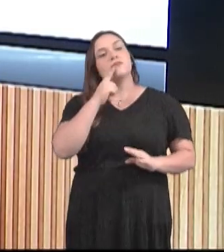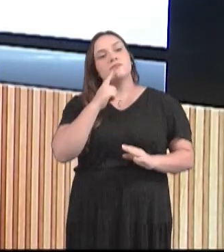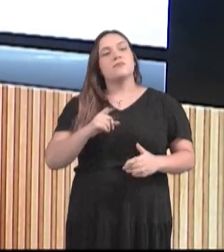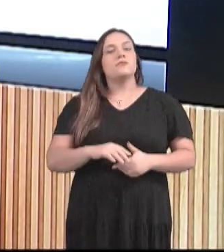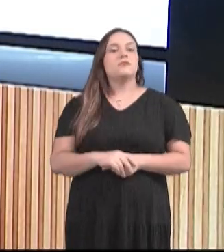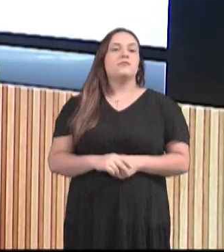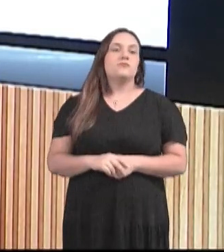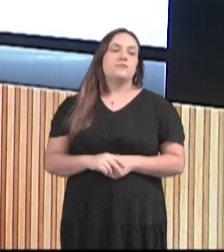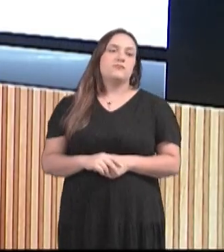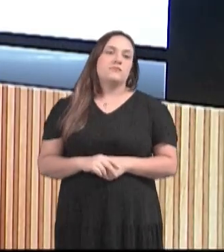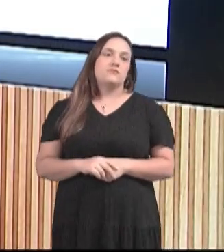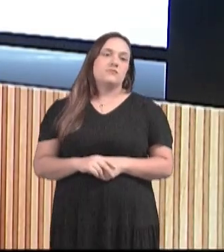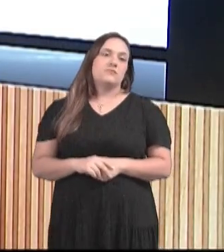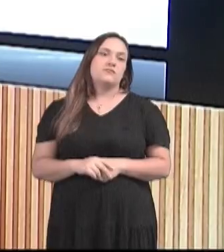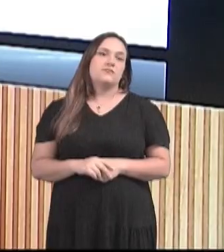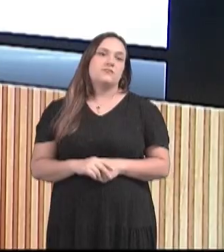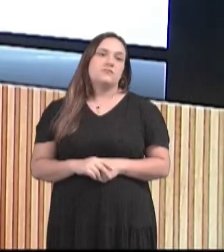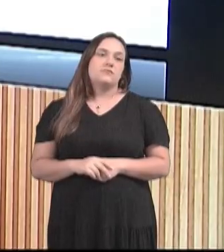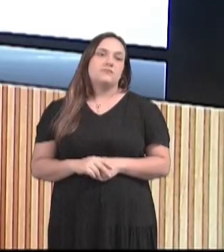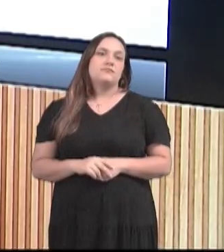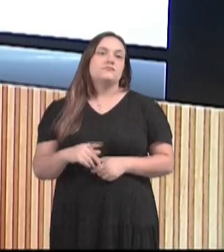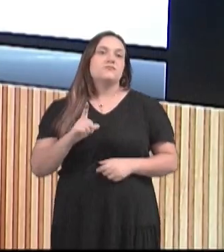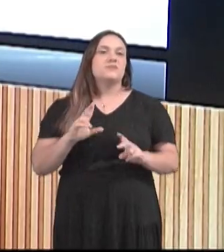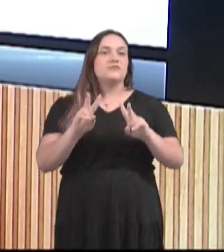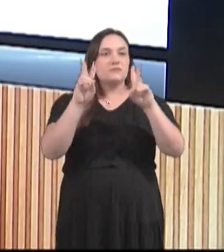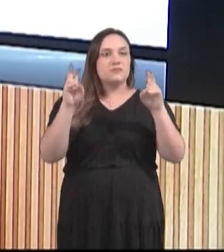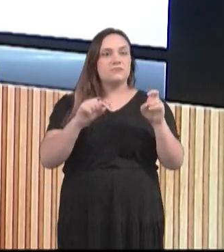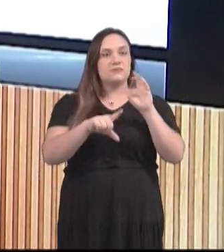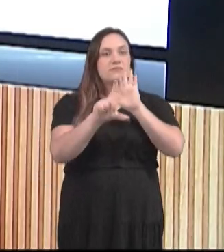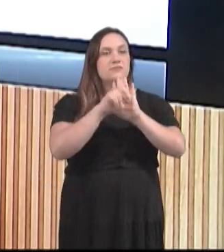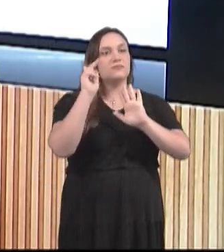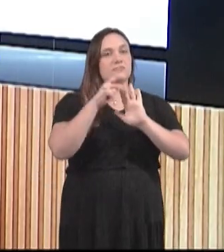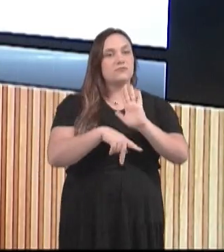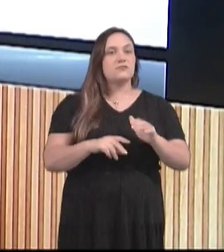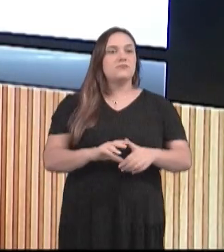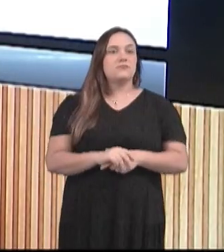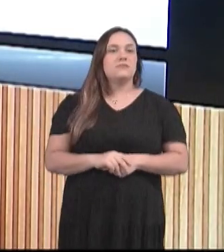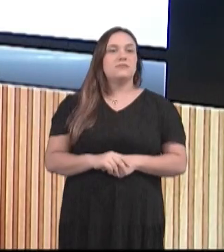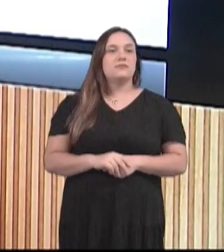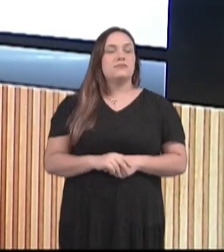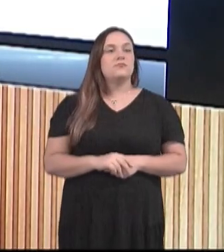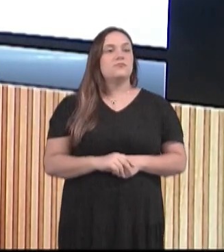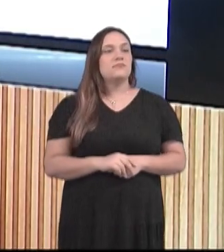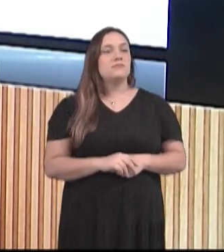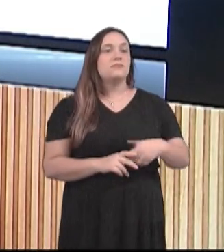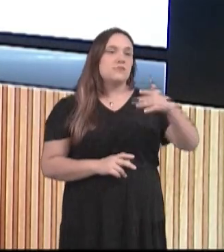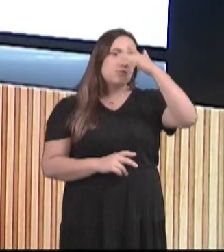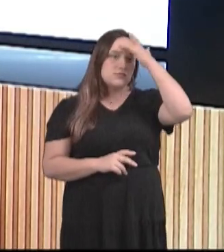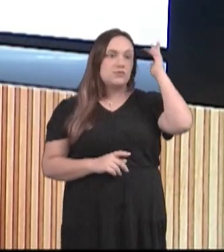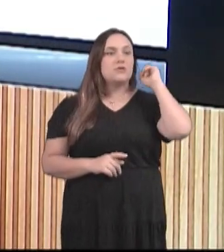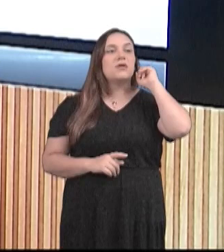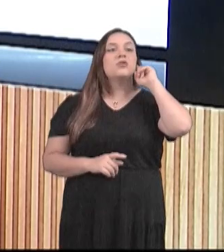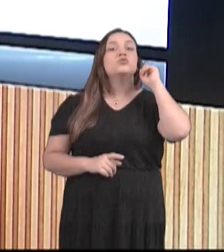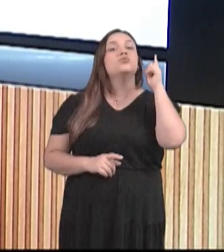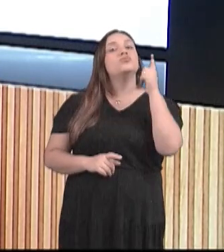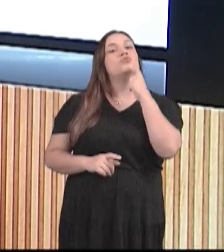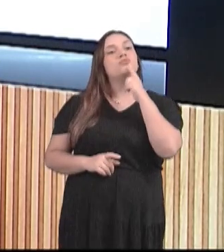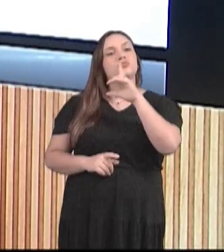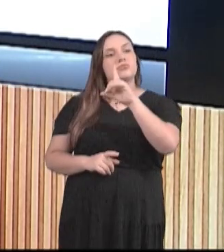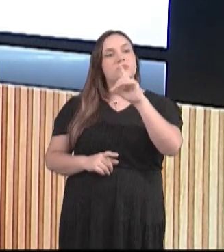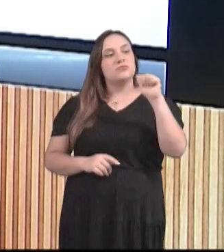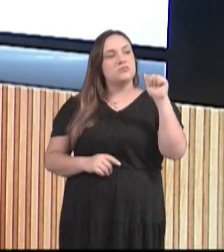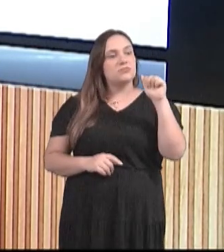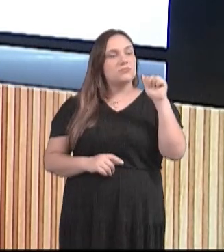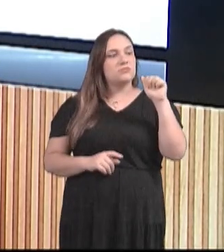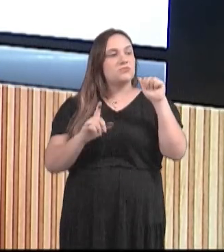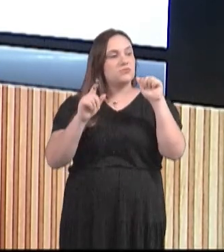auditiva. A gente também traz uma aspa desse projeto de lei, olha só, considera-se deficiência auditiva a limitação de longo